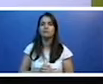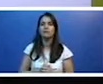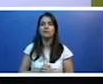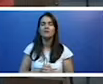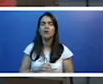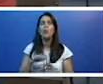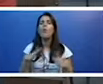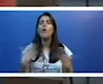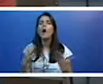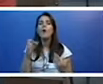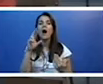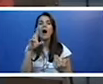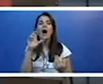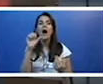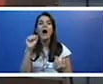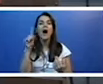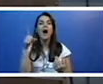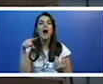para responder.